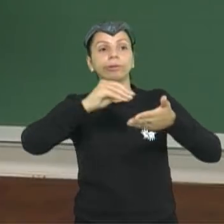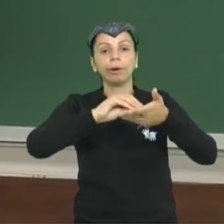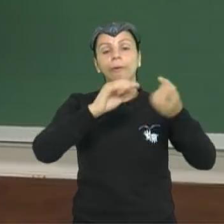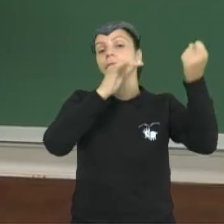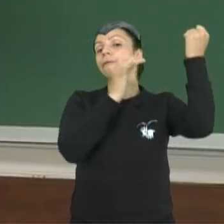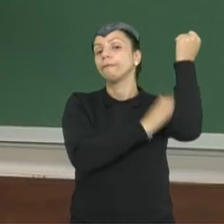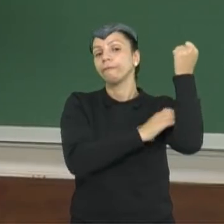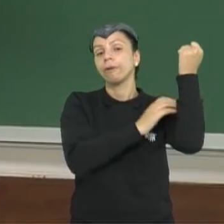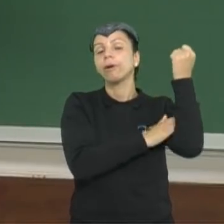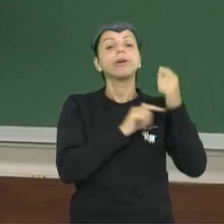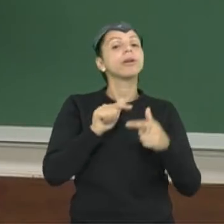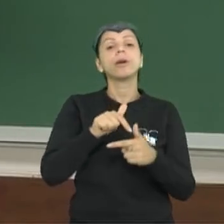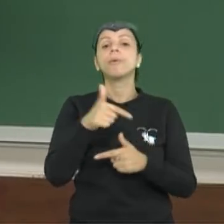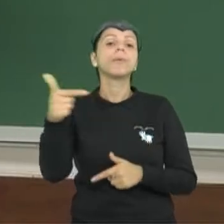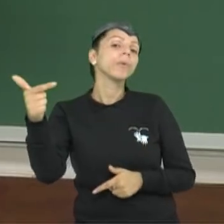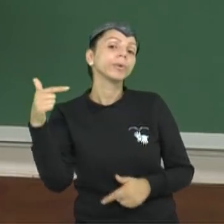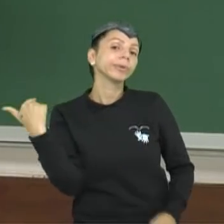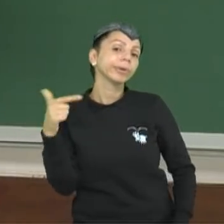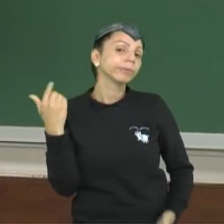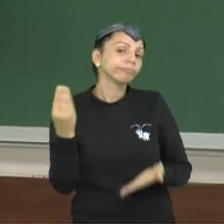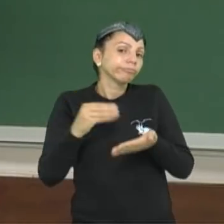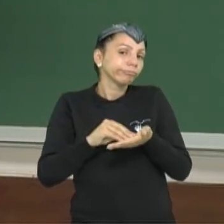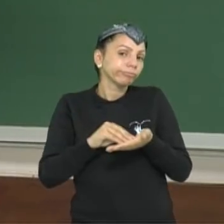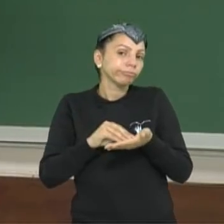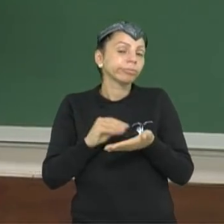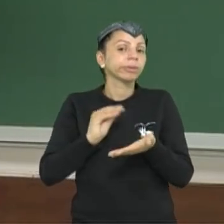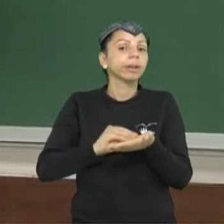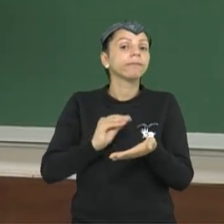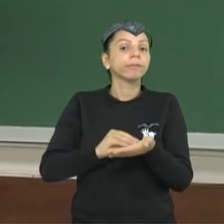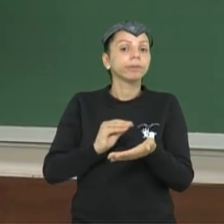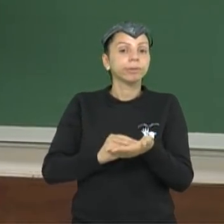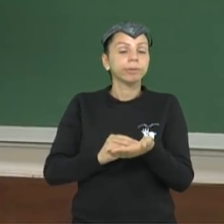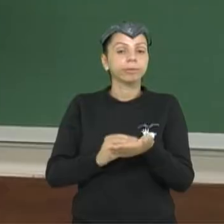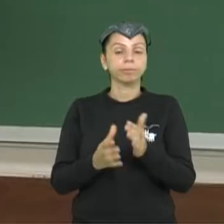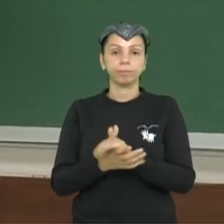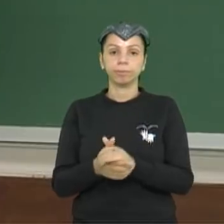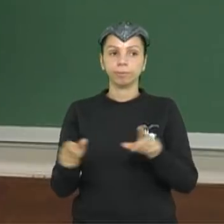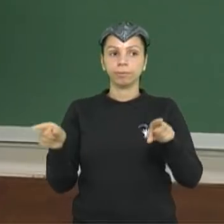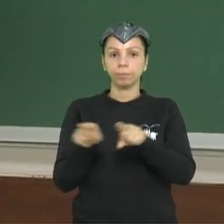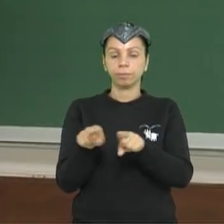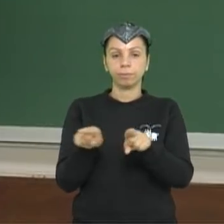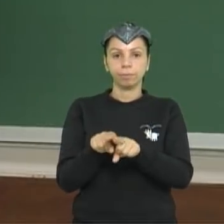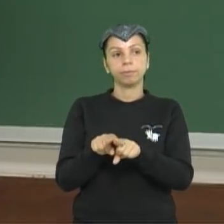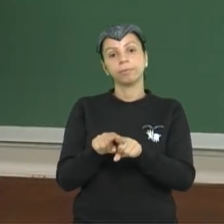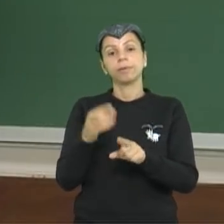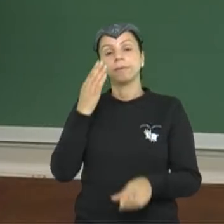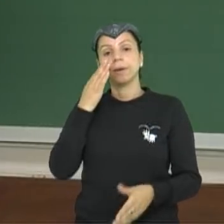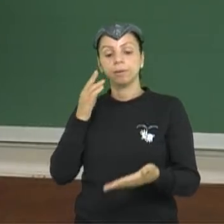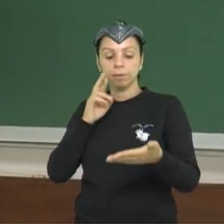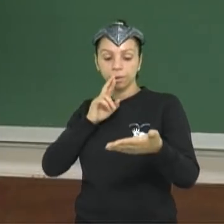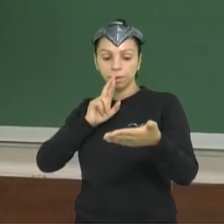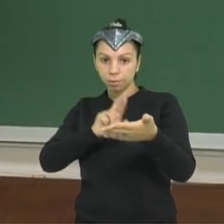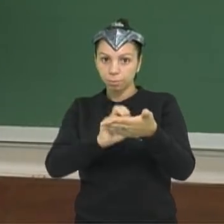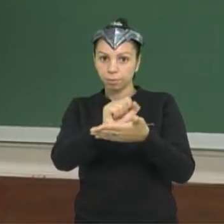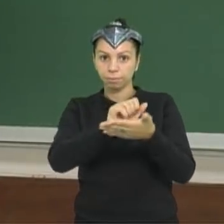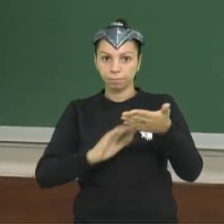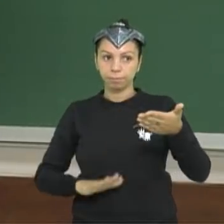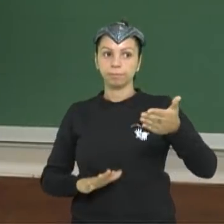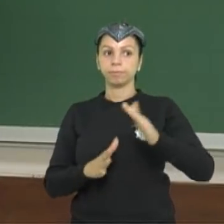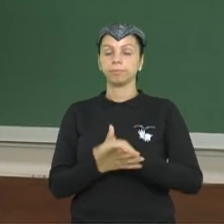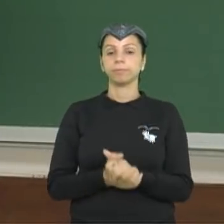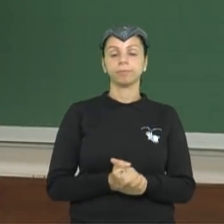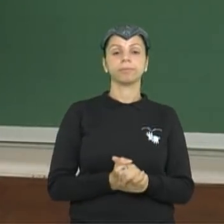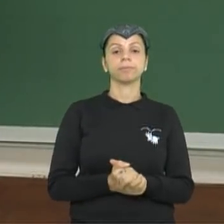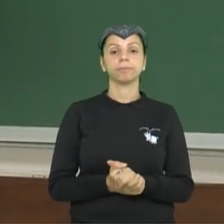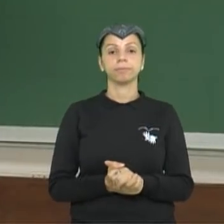Então, quais são as outras que ainda não apareceram? Anota aí no seu caderno e também já vai responder essa perguntinha.